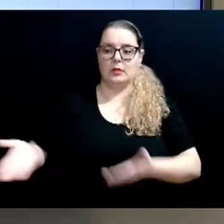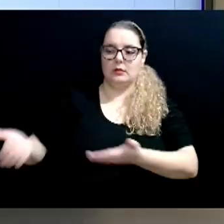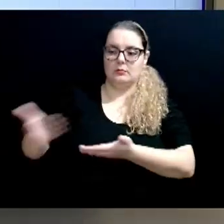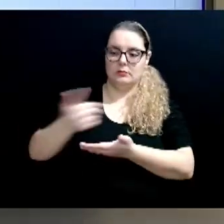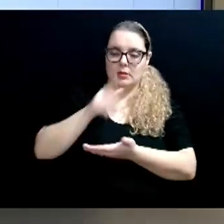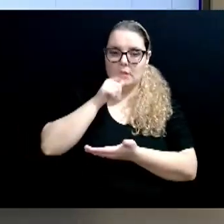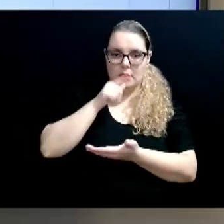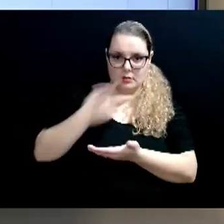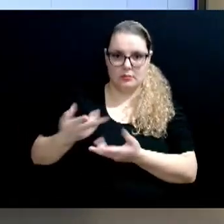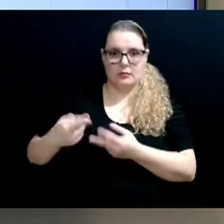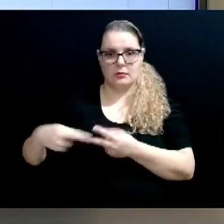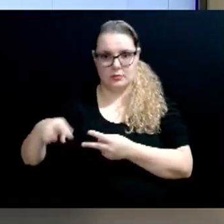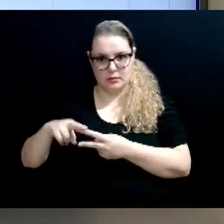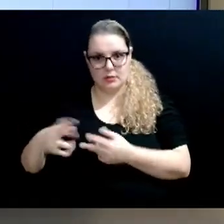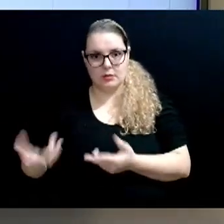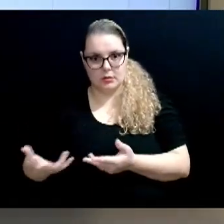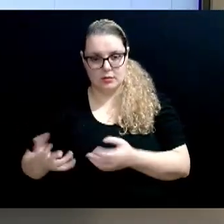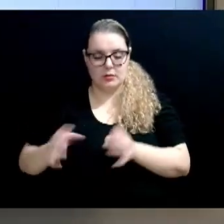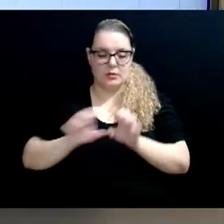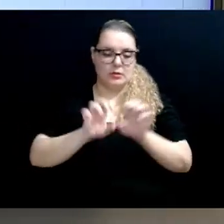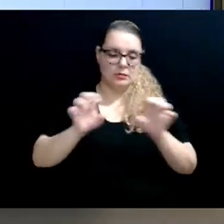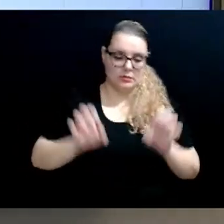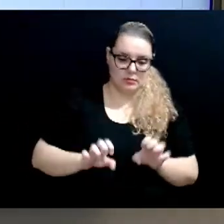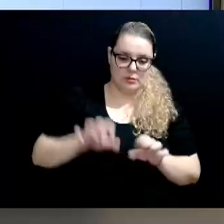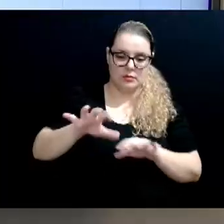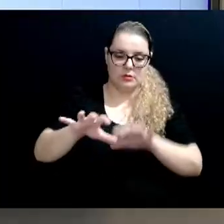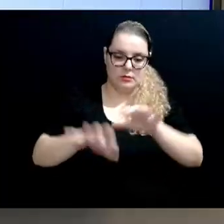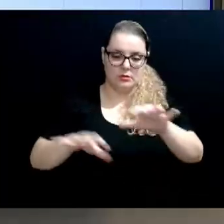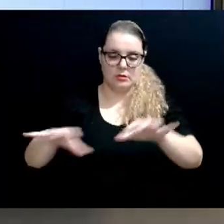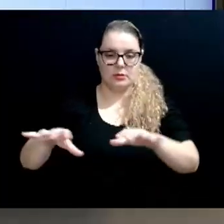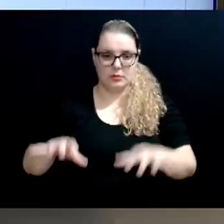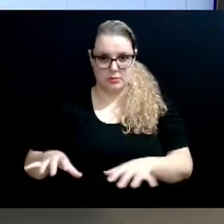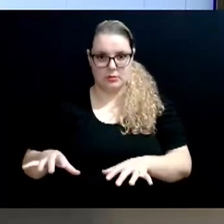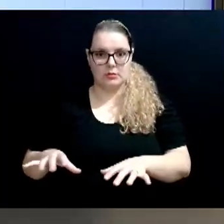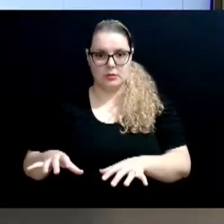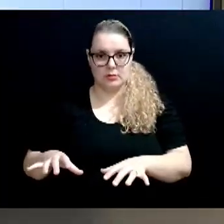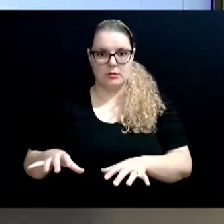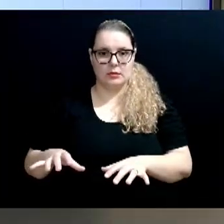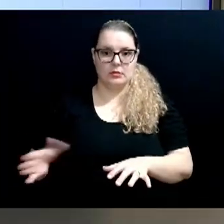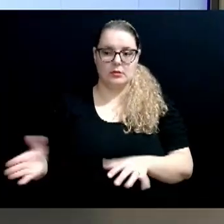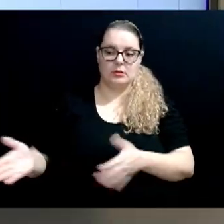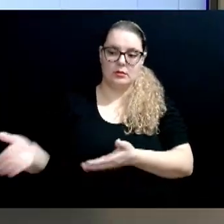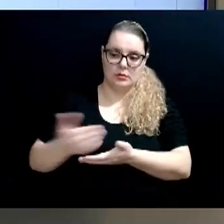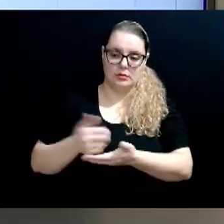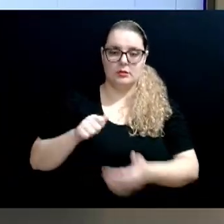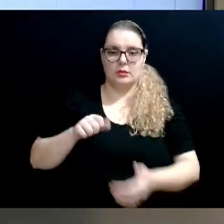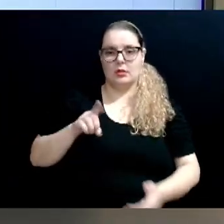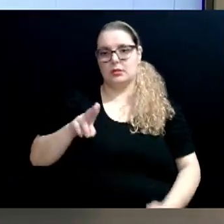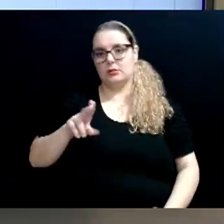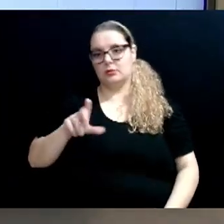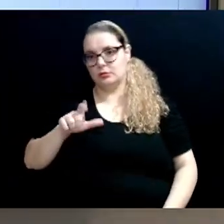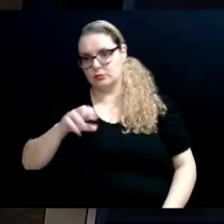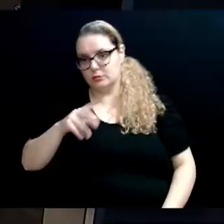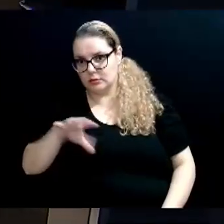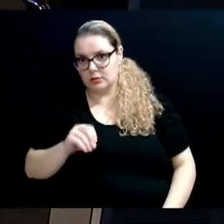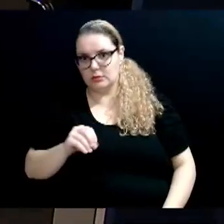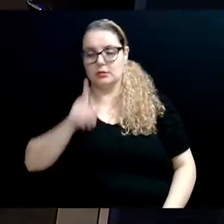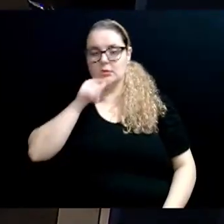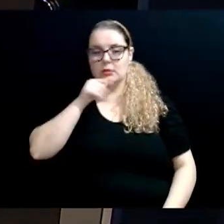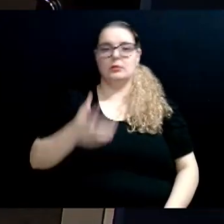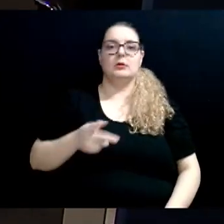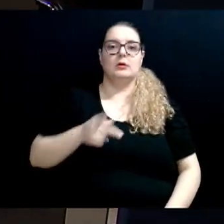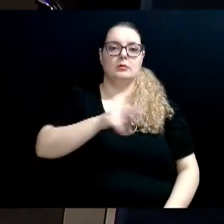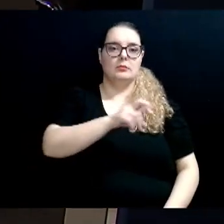captação, estruturação das áreas de captação e adução de água, a setorização na rede de distribuição,